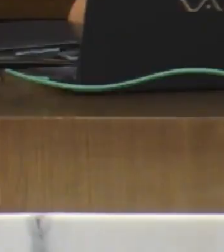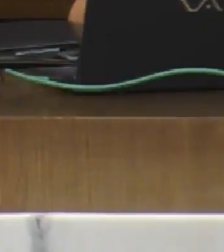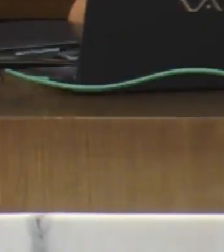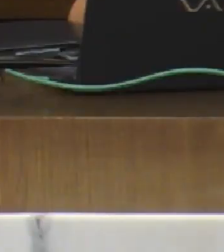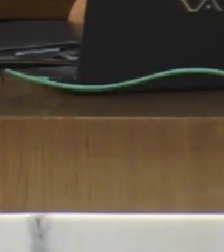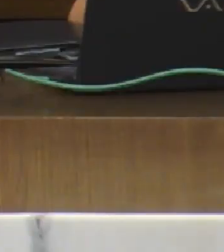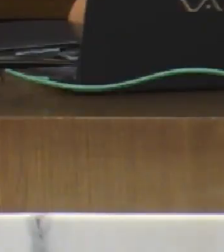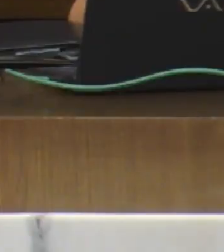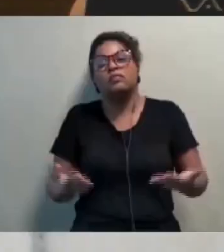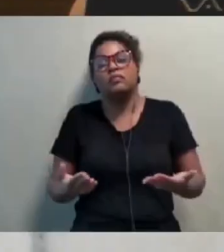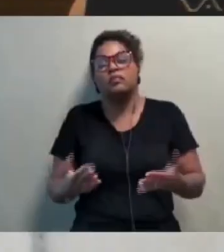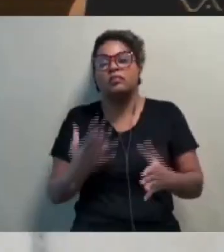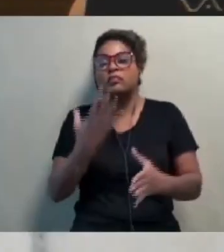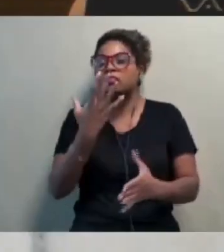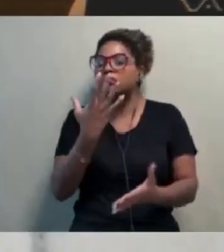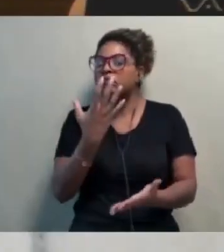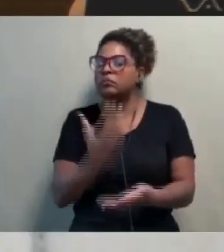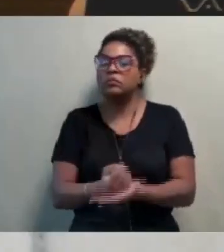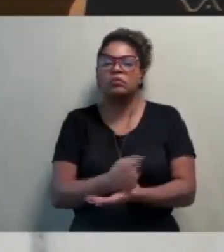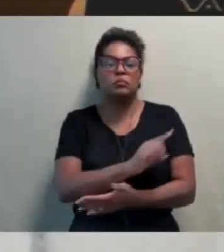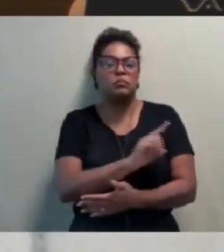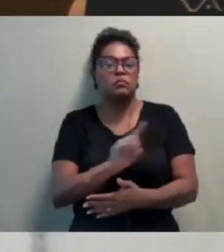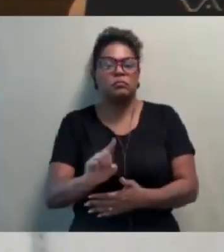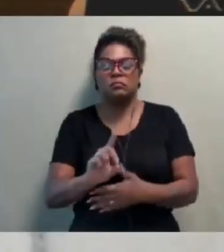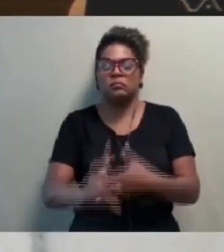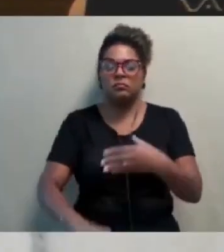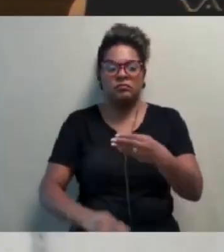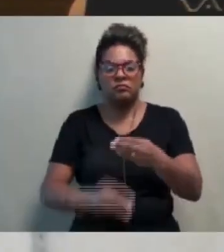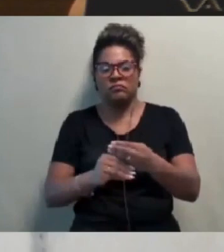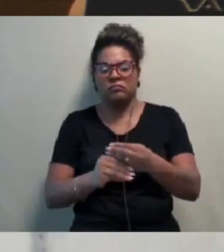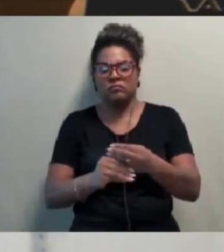rejeitada a emenda aditiva.